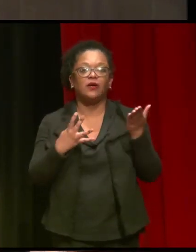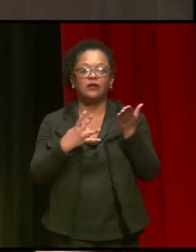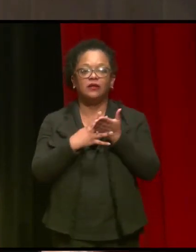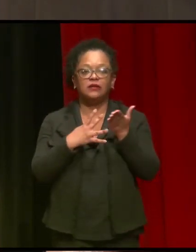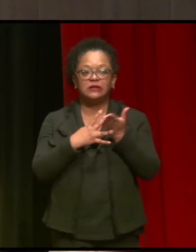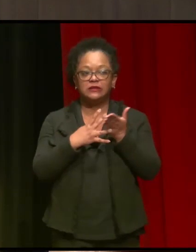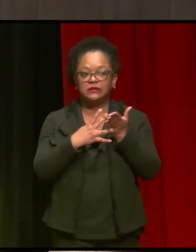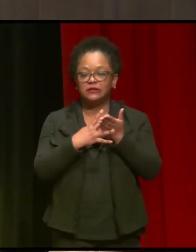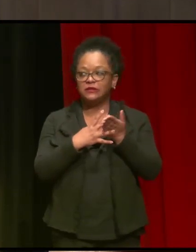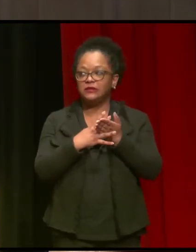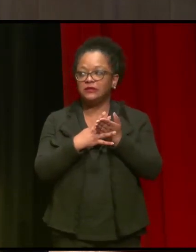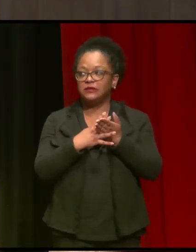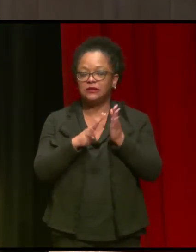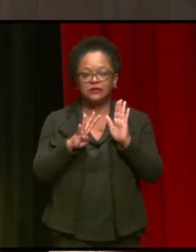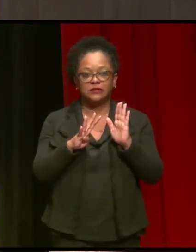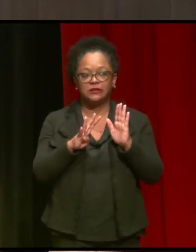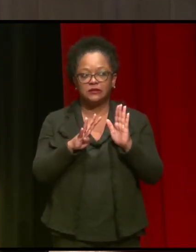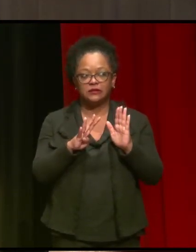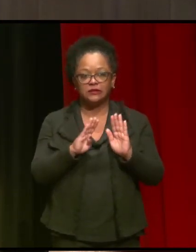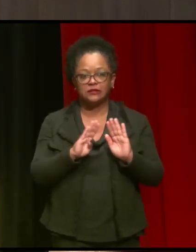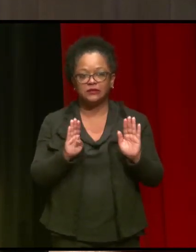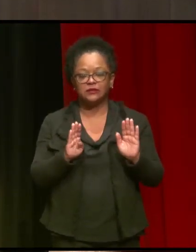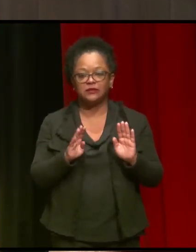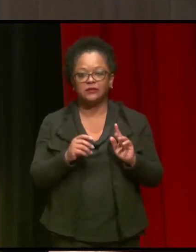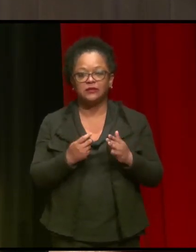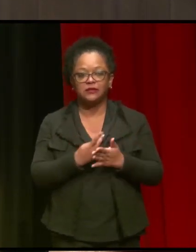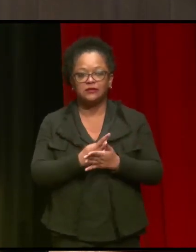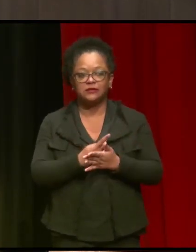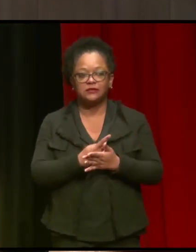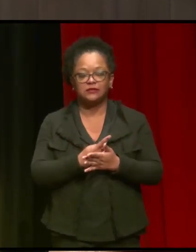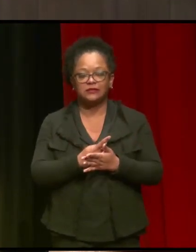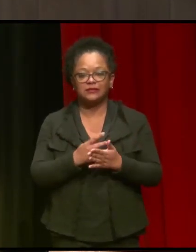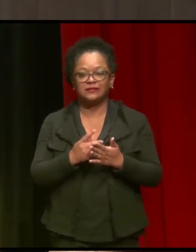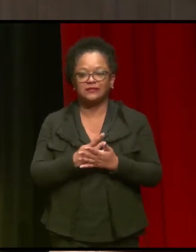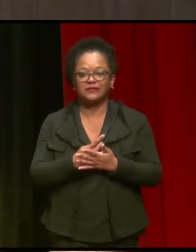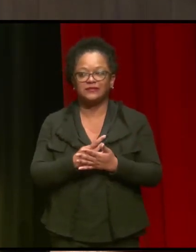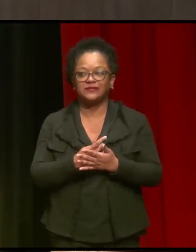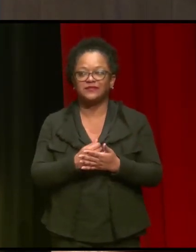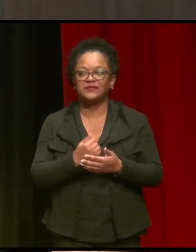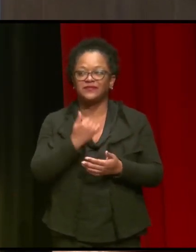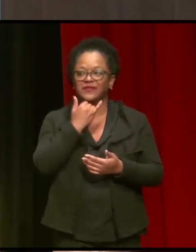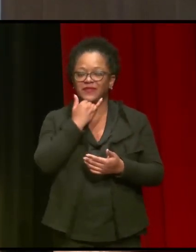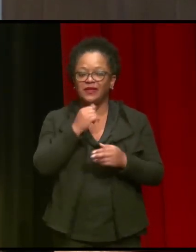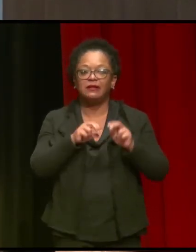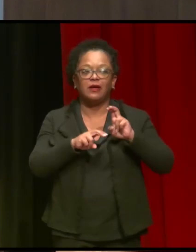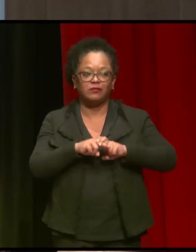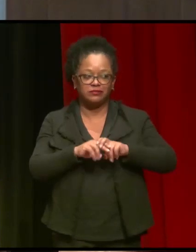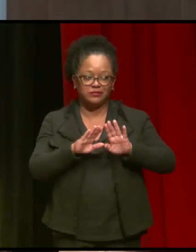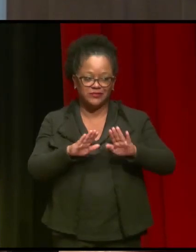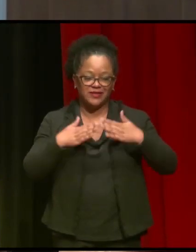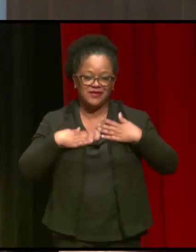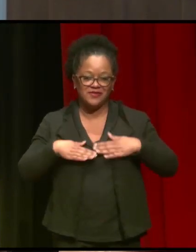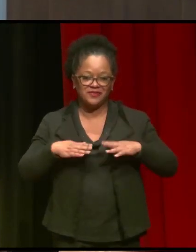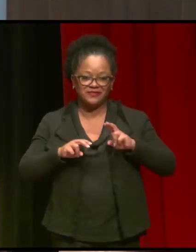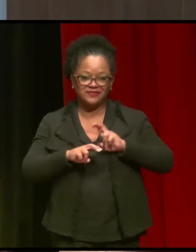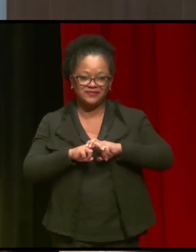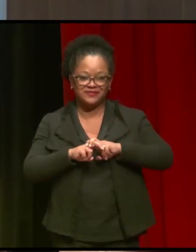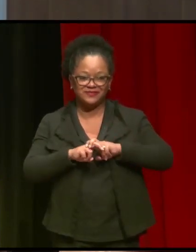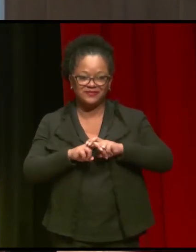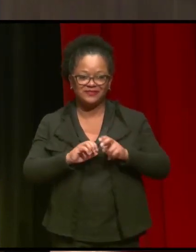café, é isso? Não? Não? Ih, já me deram ordem para não. Fiquem sentados.